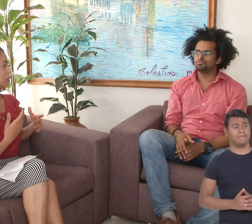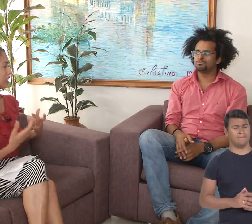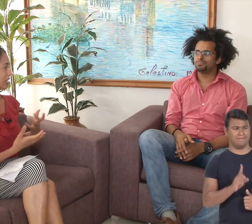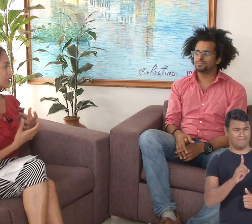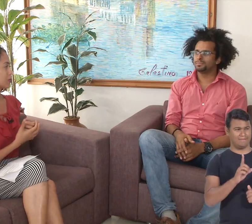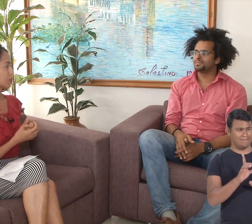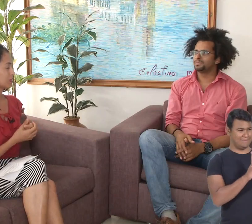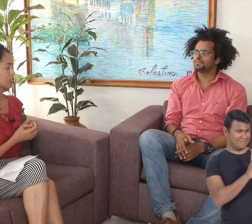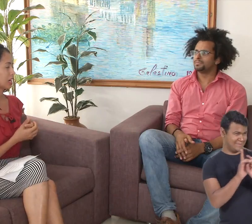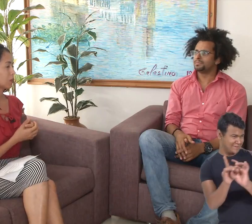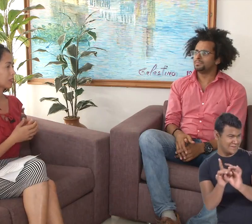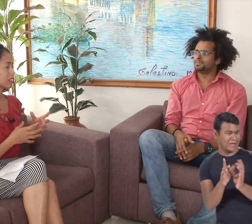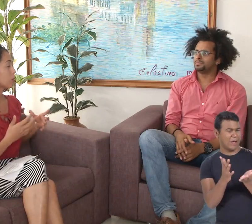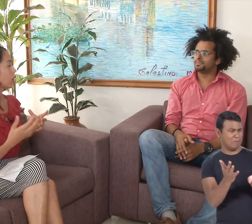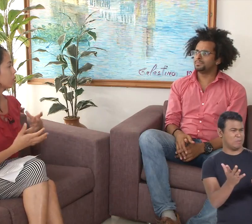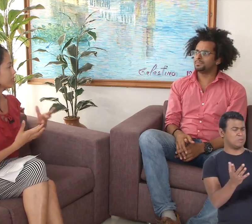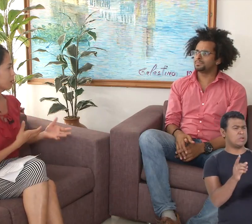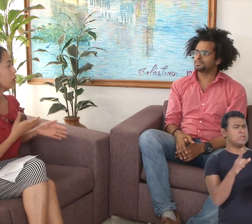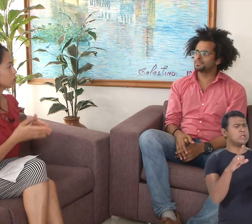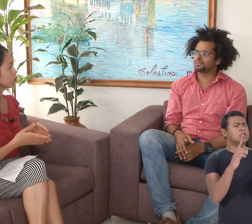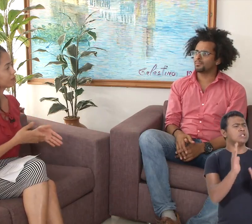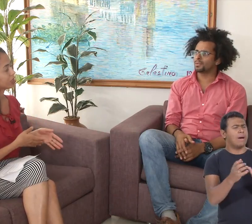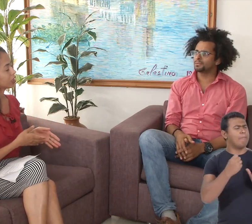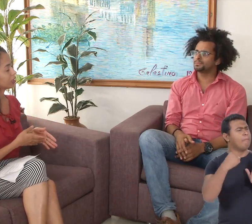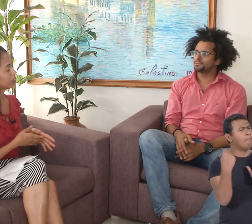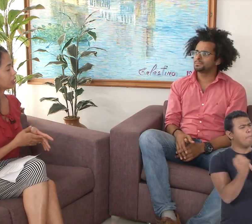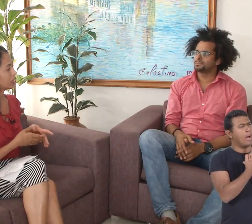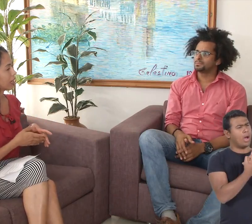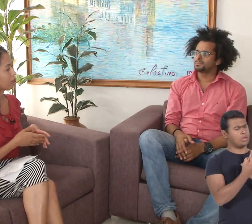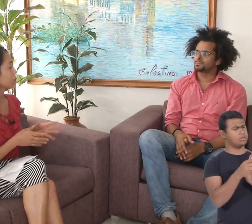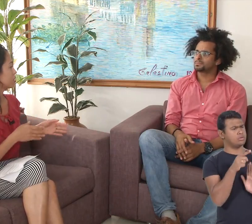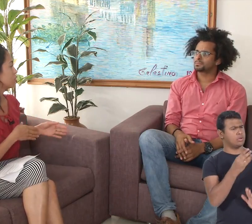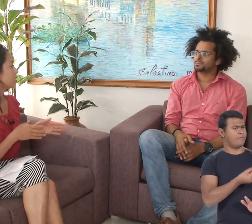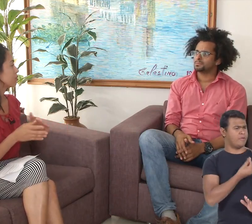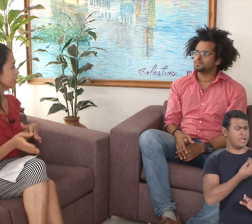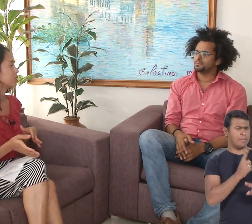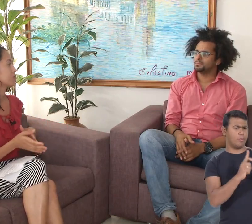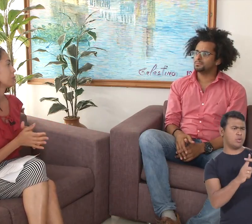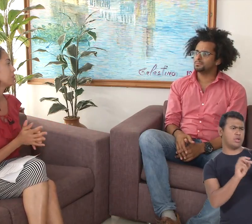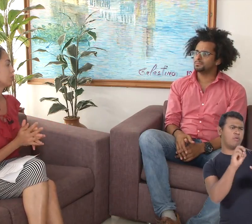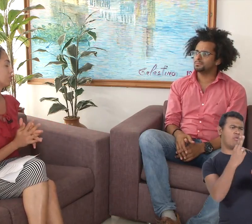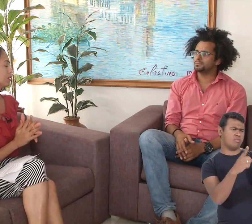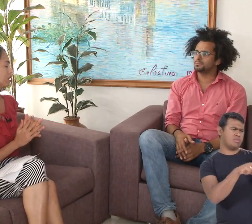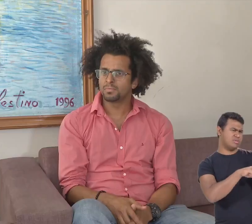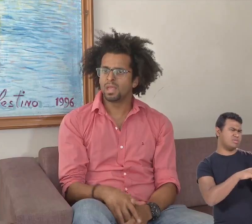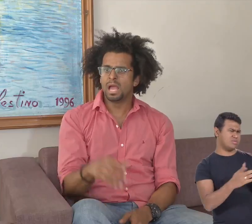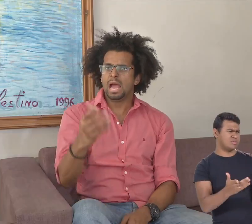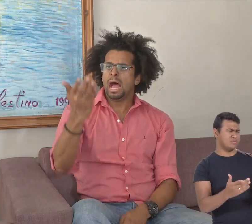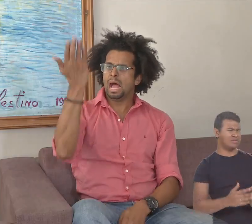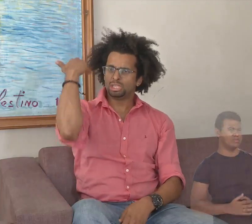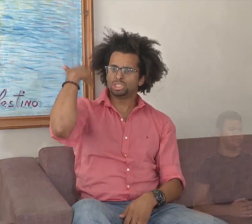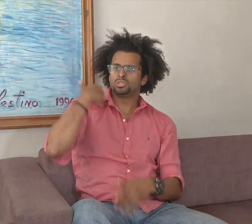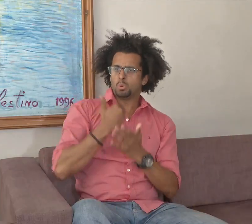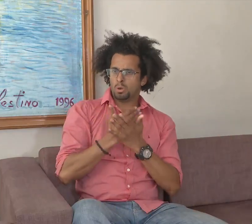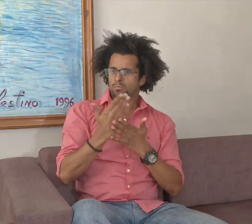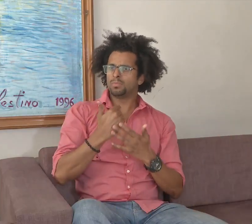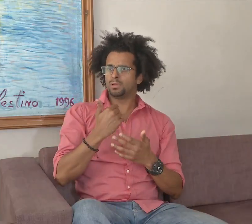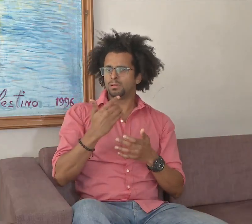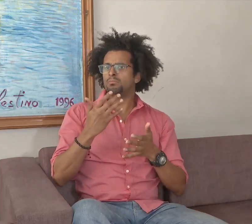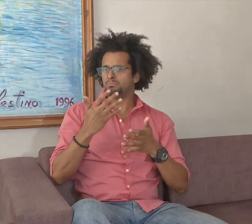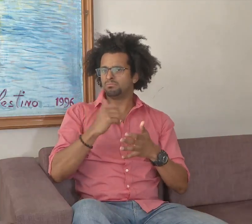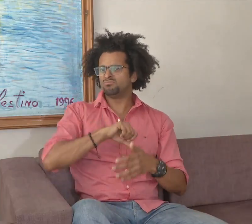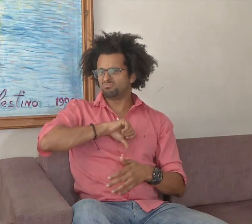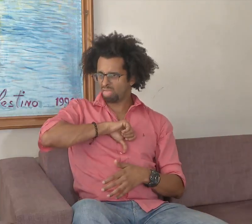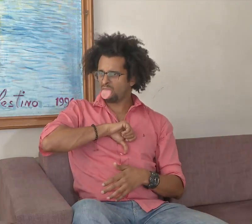Nesse contexto, já aconteceu algo assim que marcou sua vida, positivo ou negativamente? Eu tive